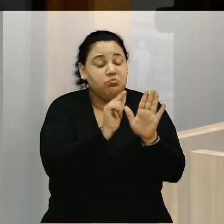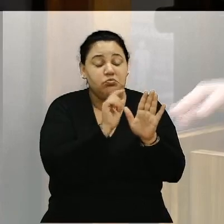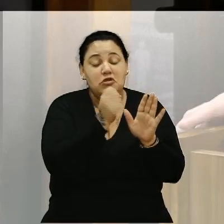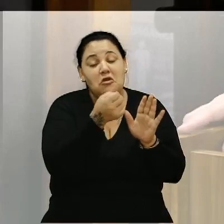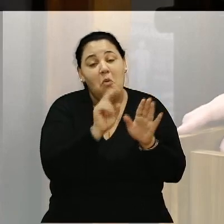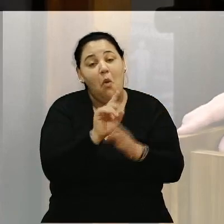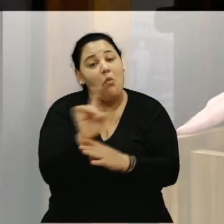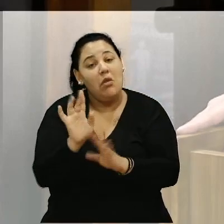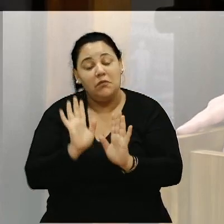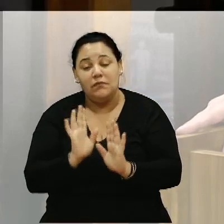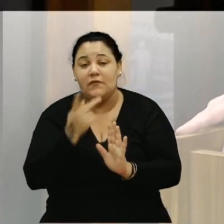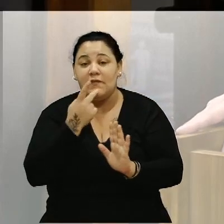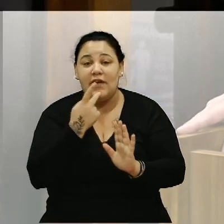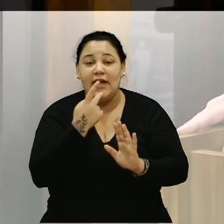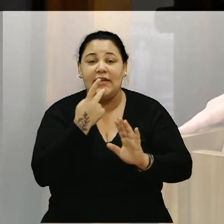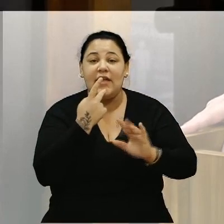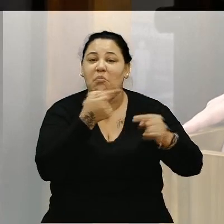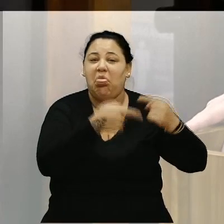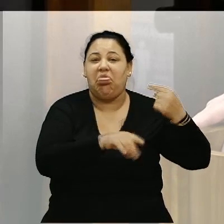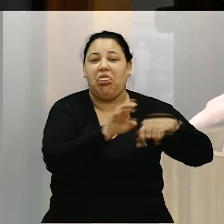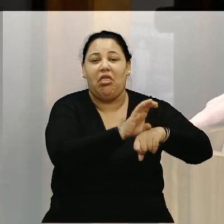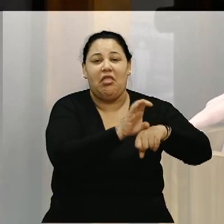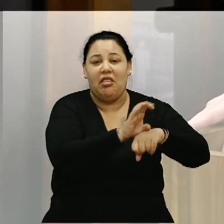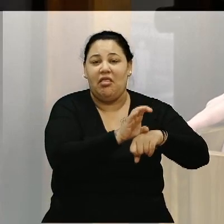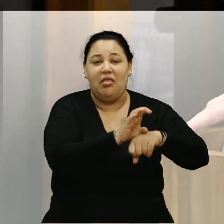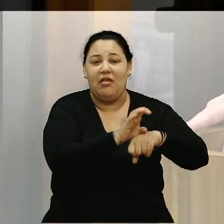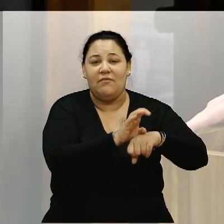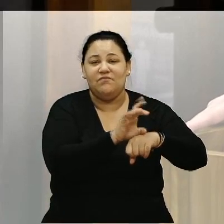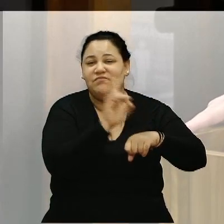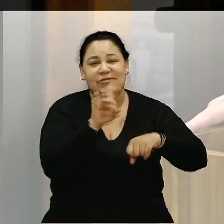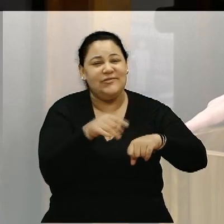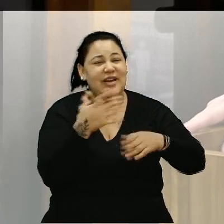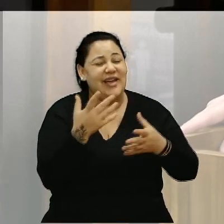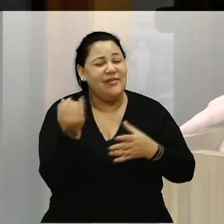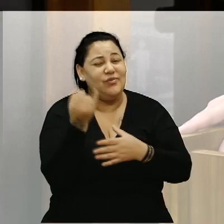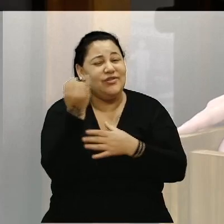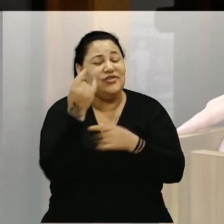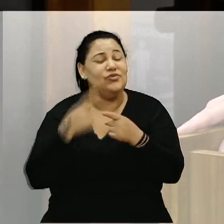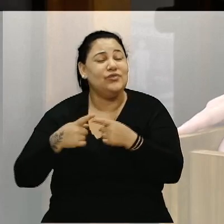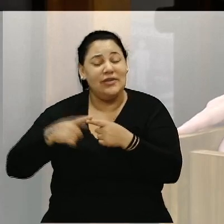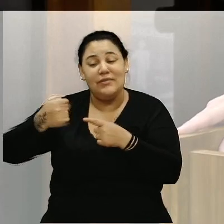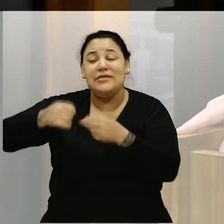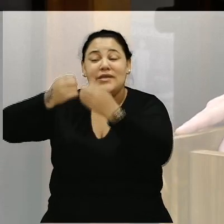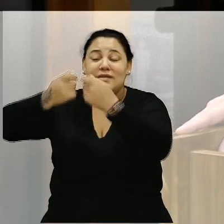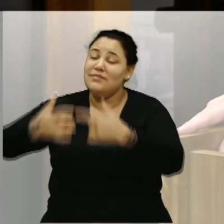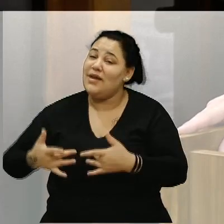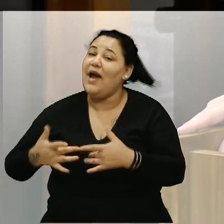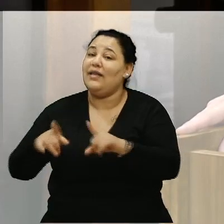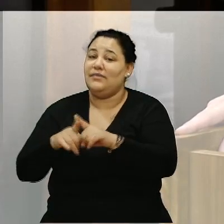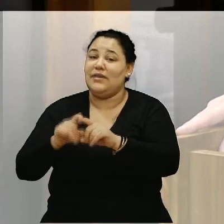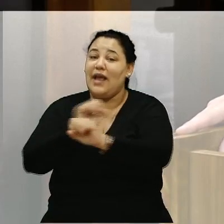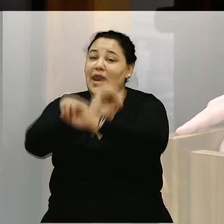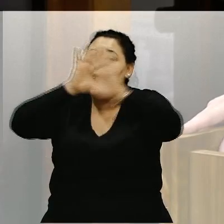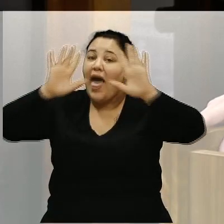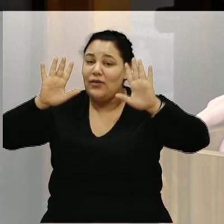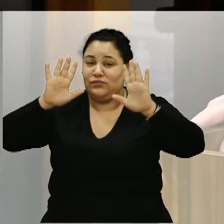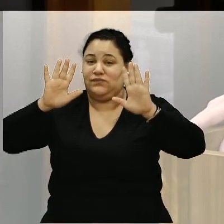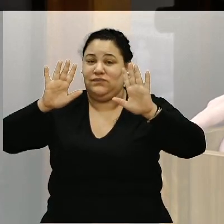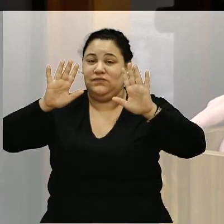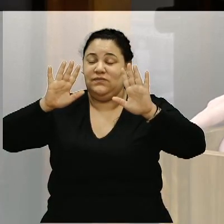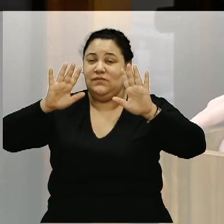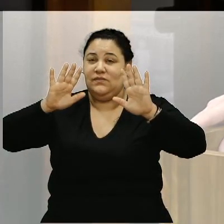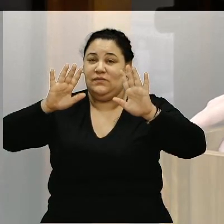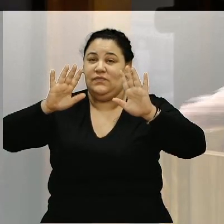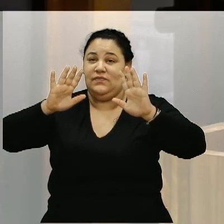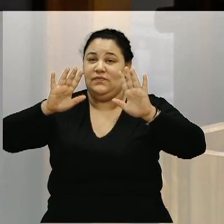Dizer que é inconstitucional é muito amplo e simplório, para não ter que explicar e fugir do debate